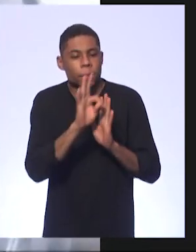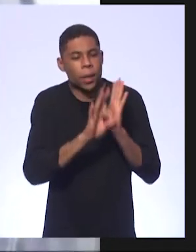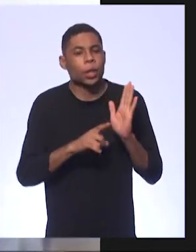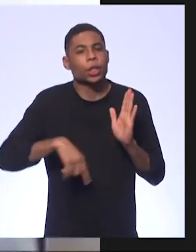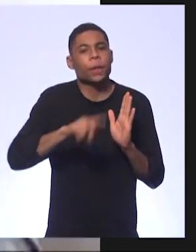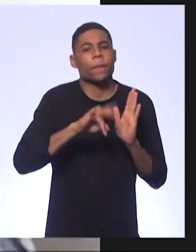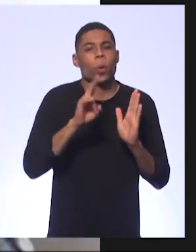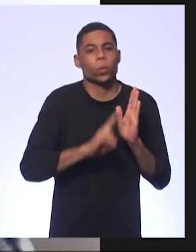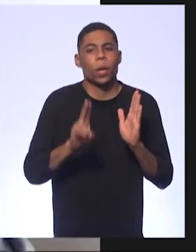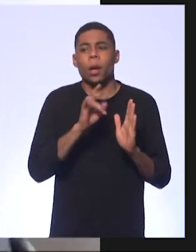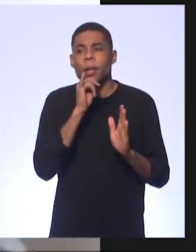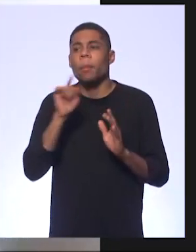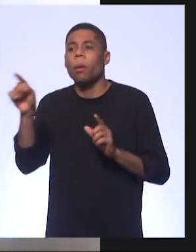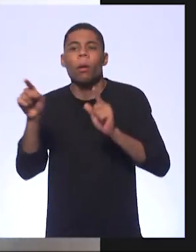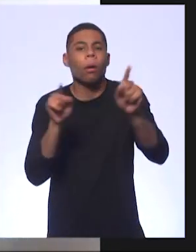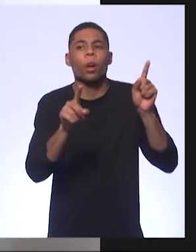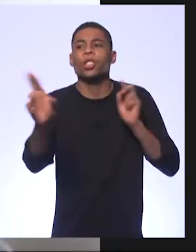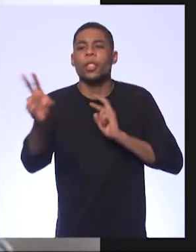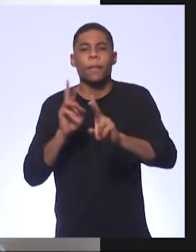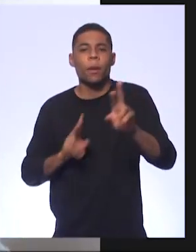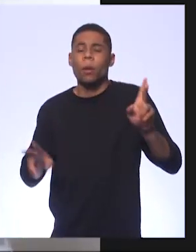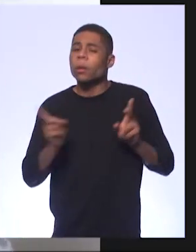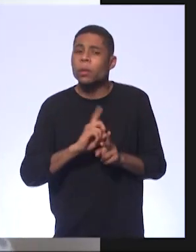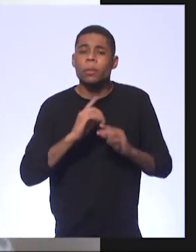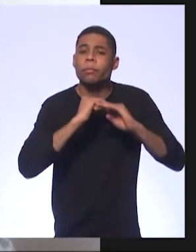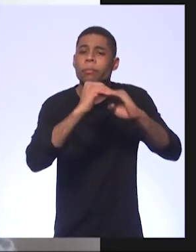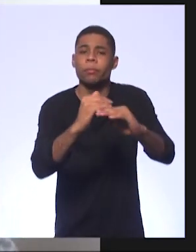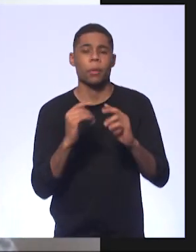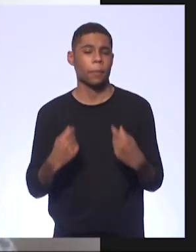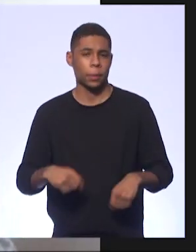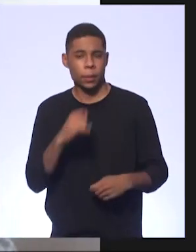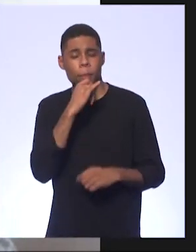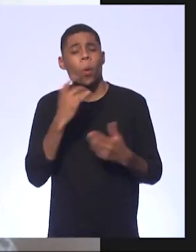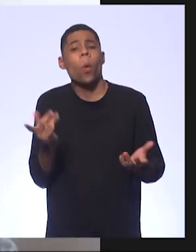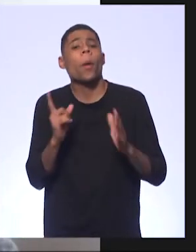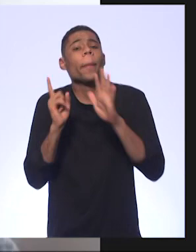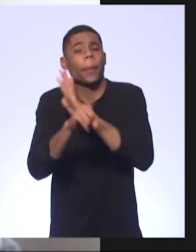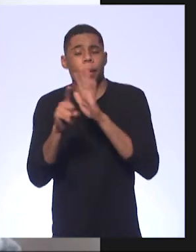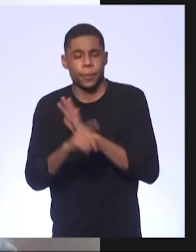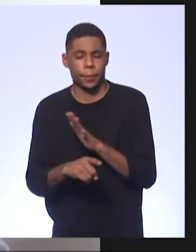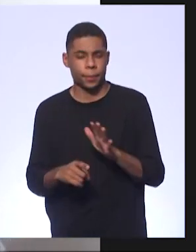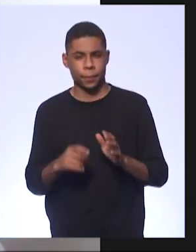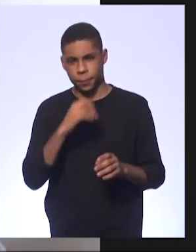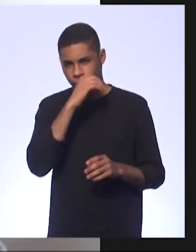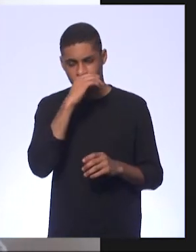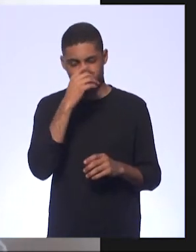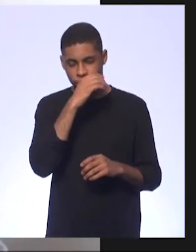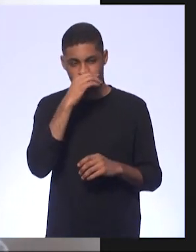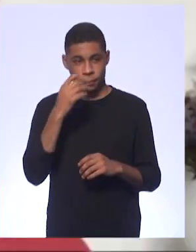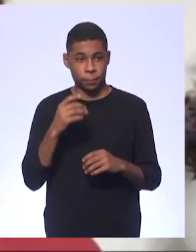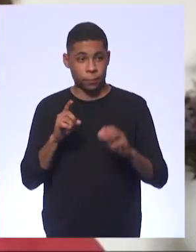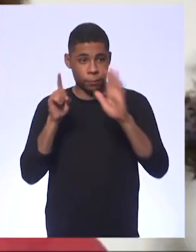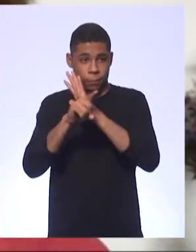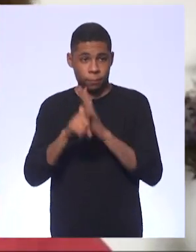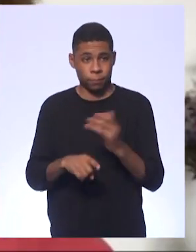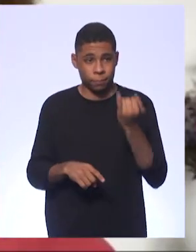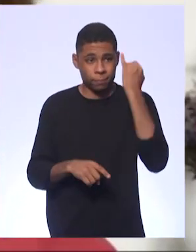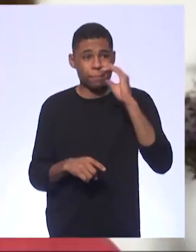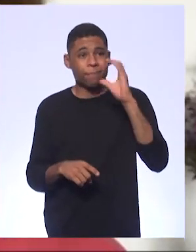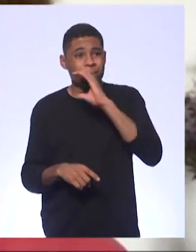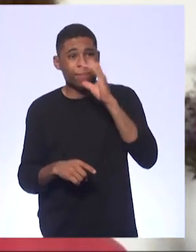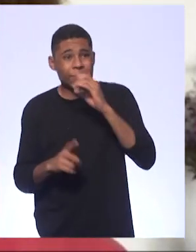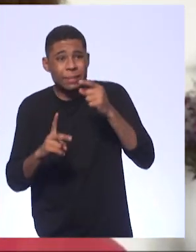ter grandes diferenças. Depois, quais perguntas? Aqui, gente, é absolutamente essencial. Eu vou te interromper,